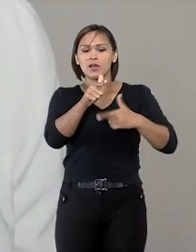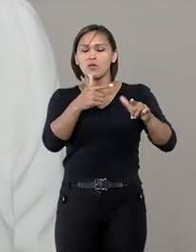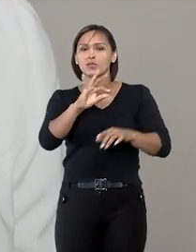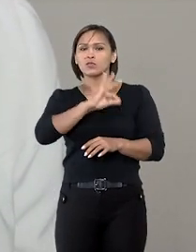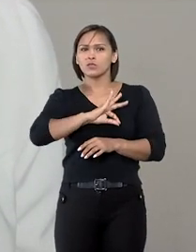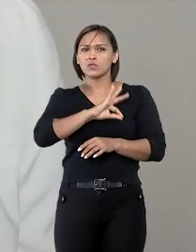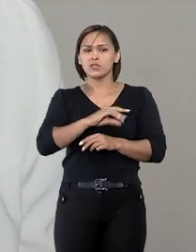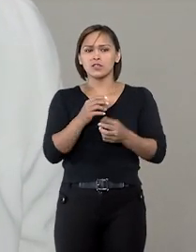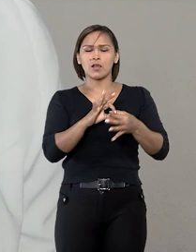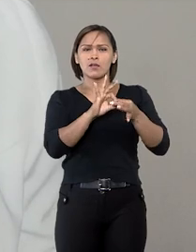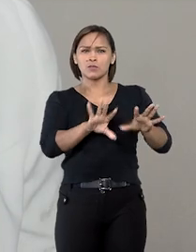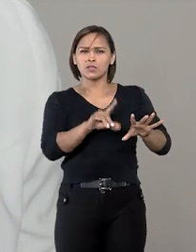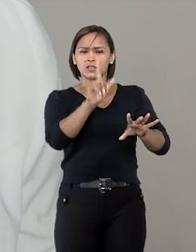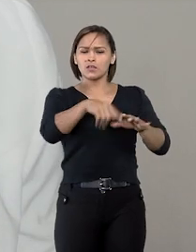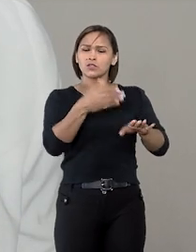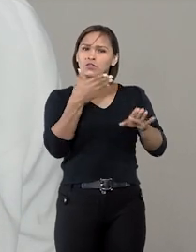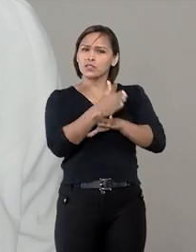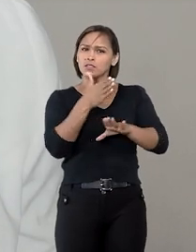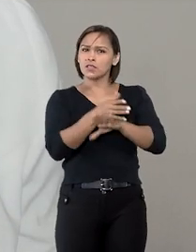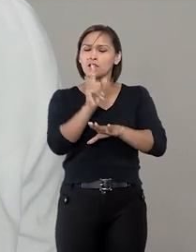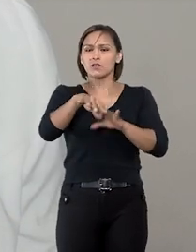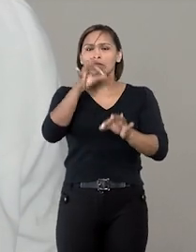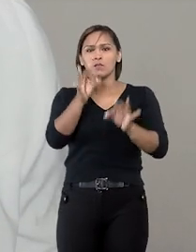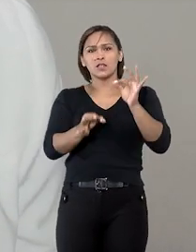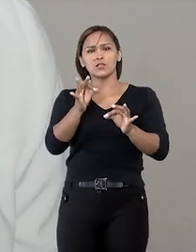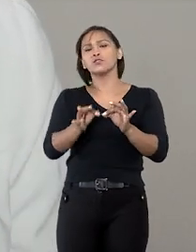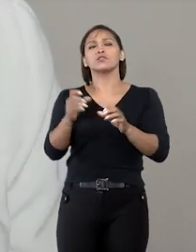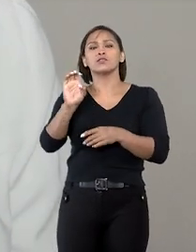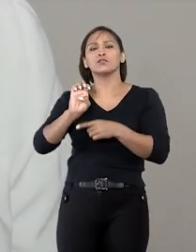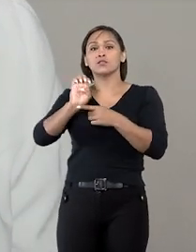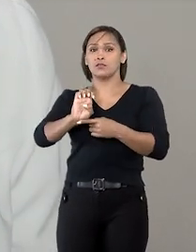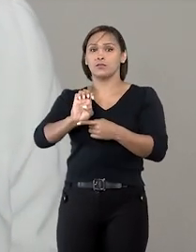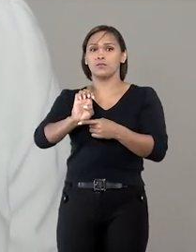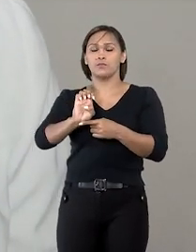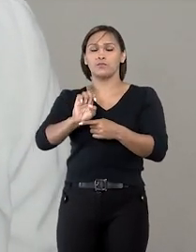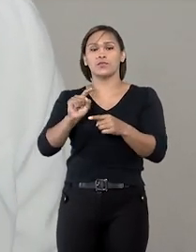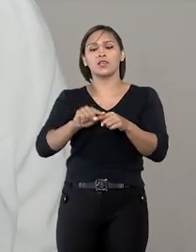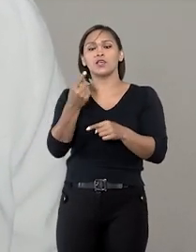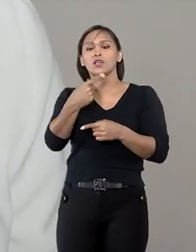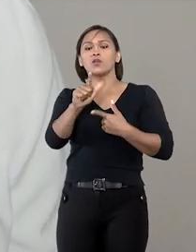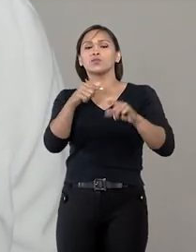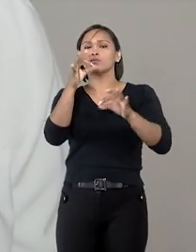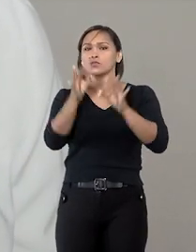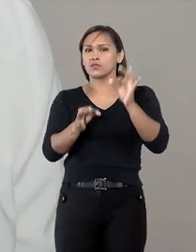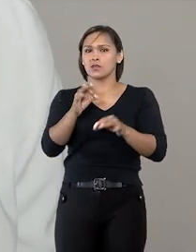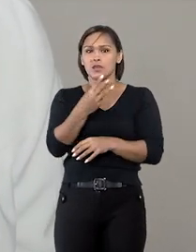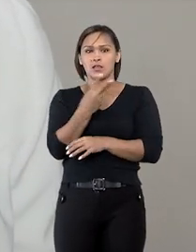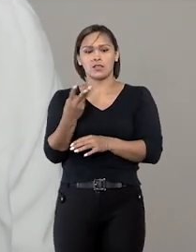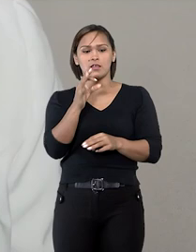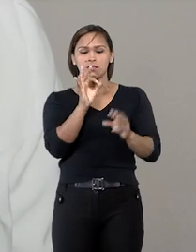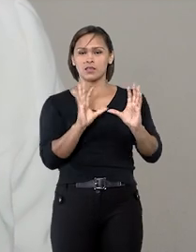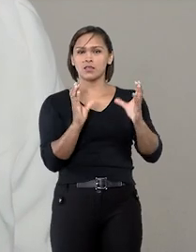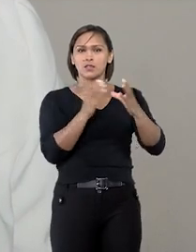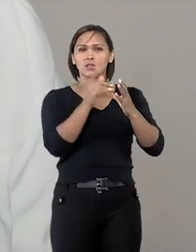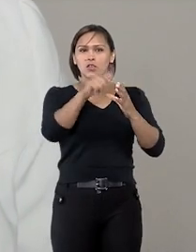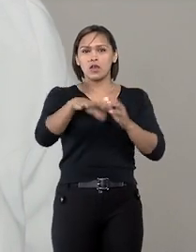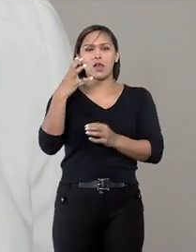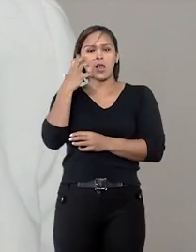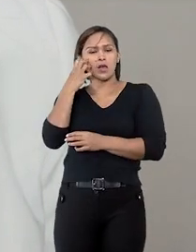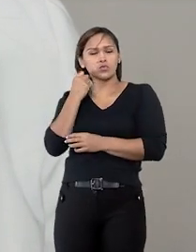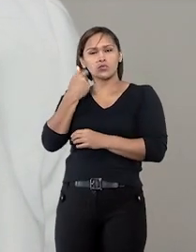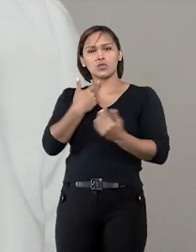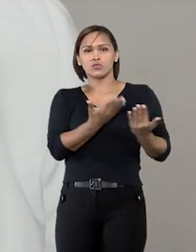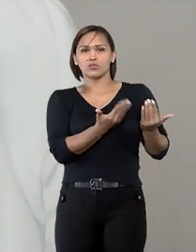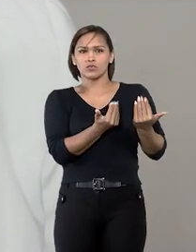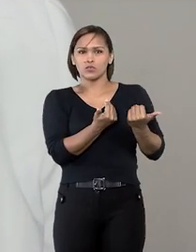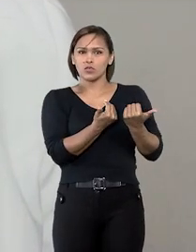alguns policiais de absolvições concedidas pela Justiça Estadual. E em outro julgamento, a terceira turma admitiu que a adoção